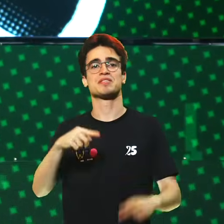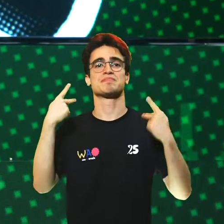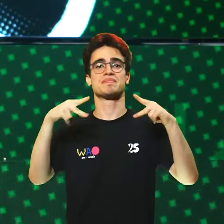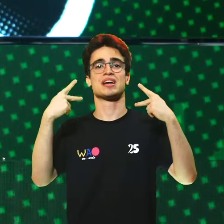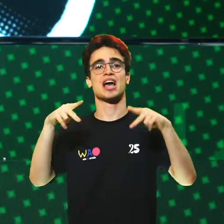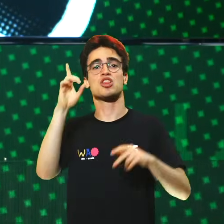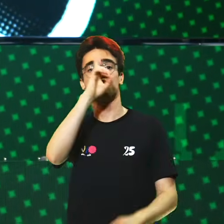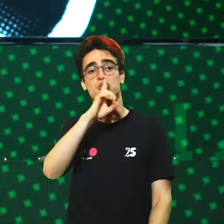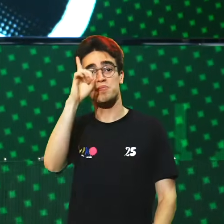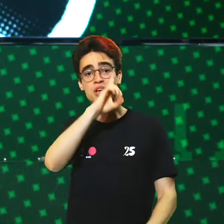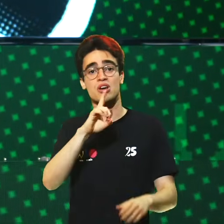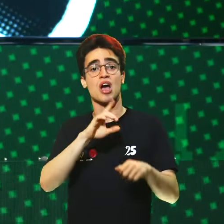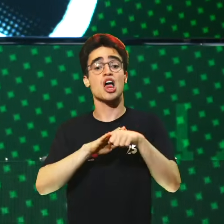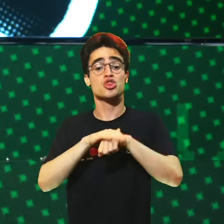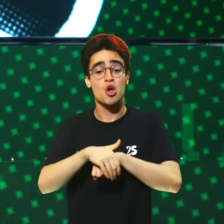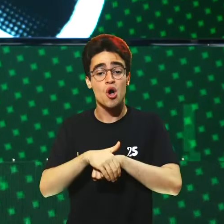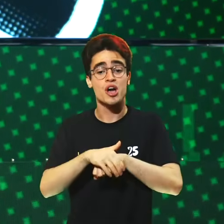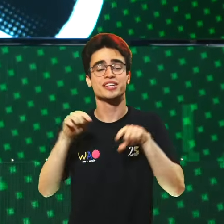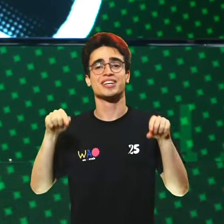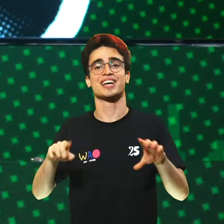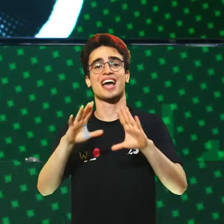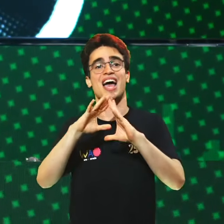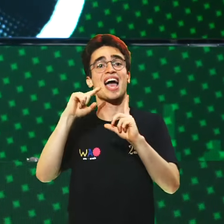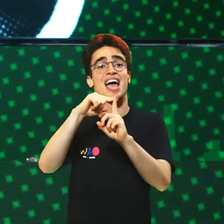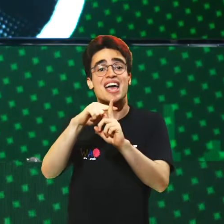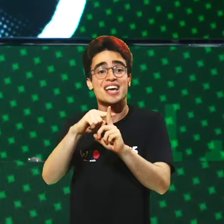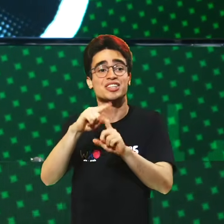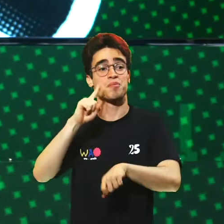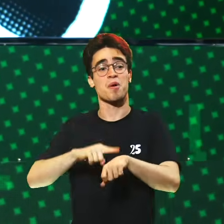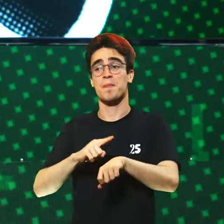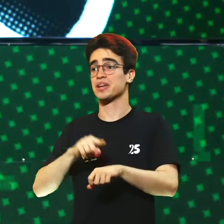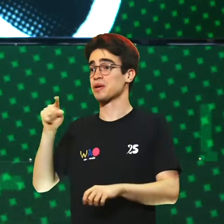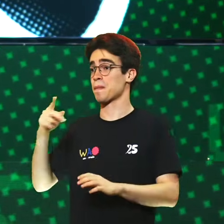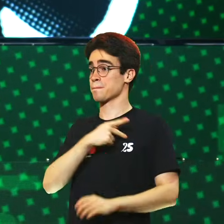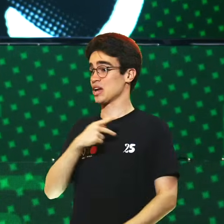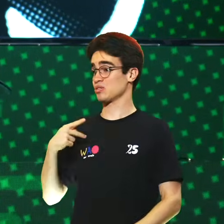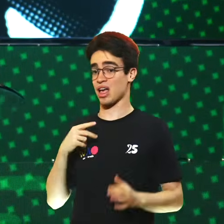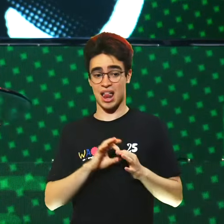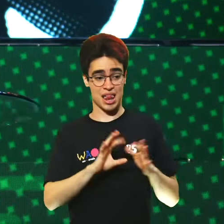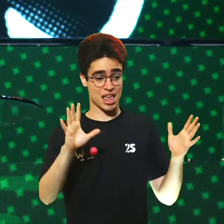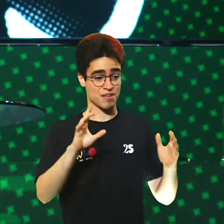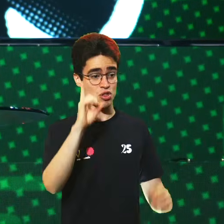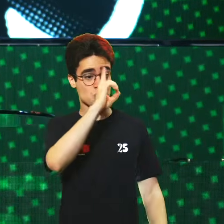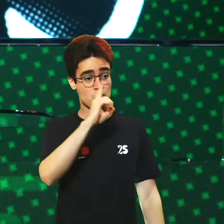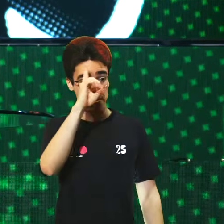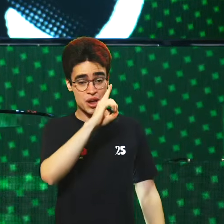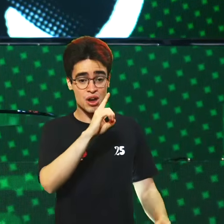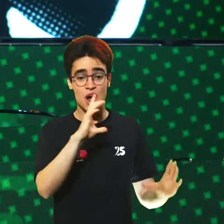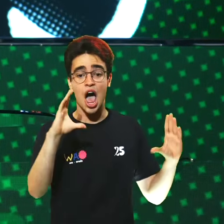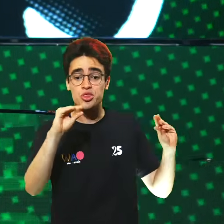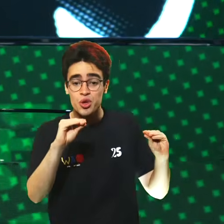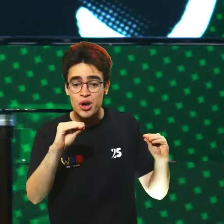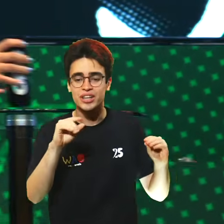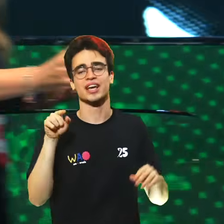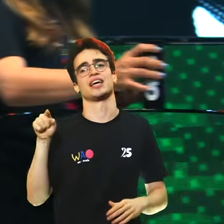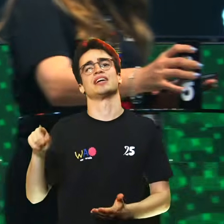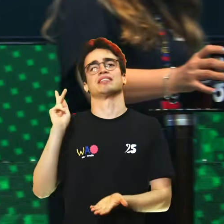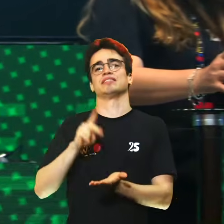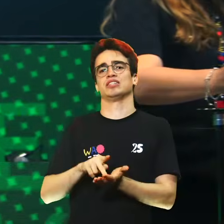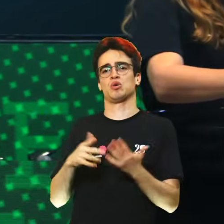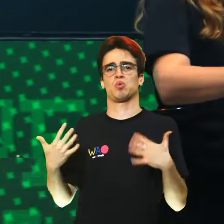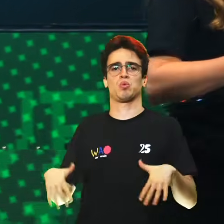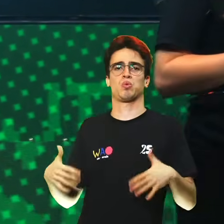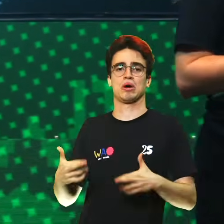noite numa igreja. Quando o pastor abre o culto domingo à noite, é porque ele está confiando